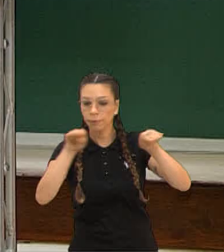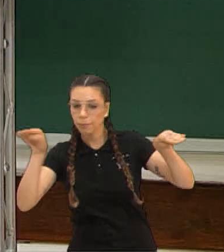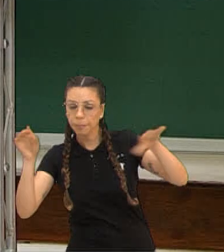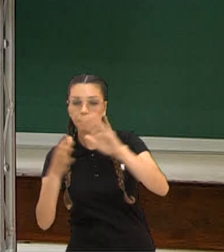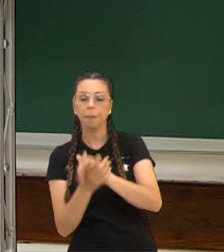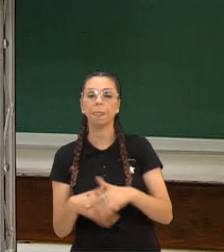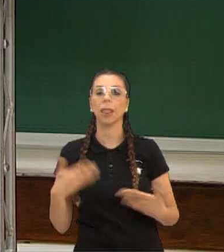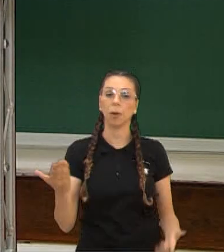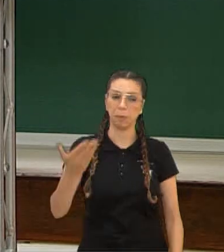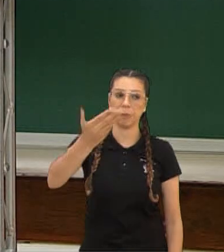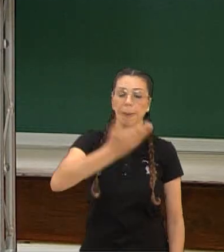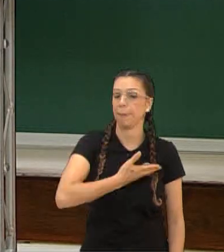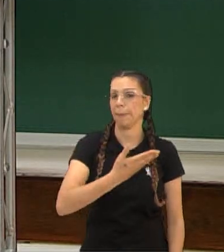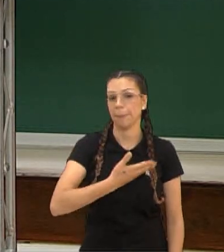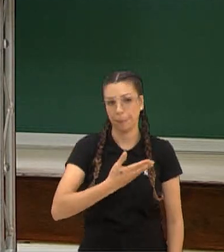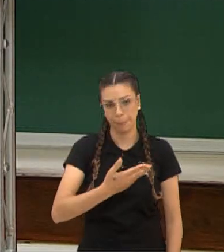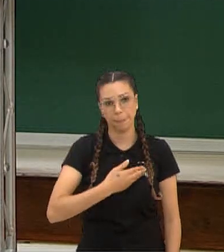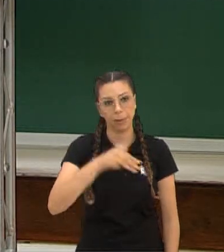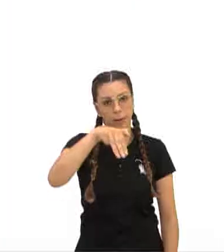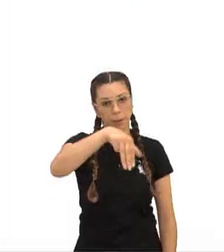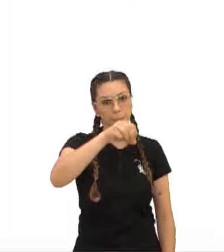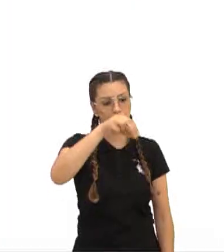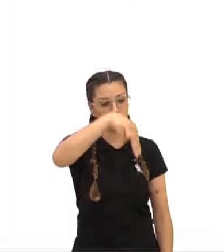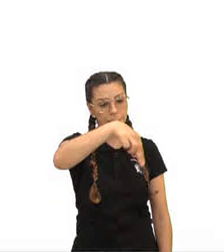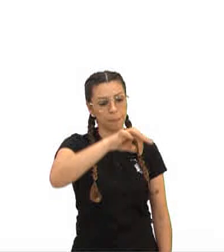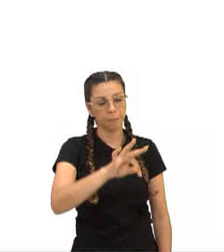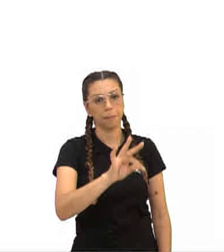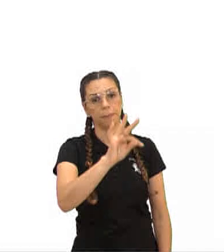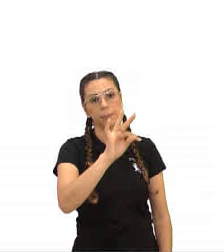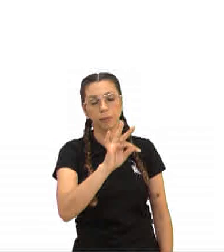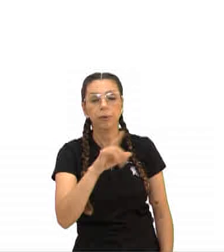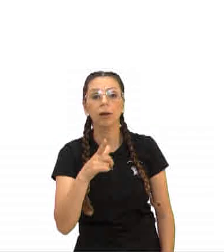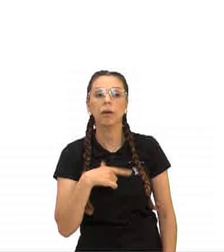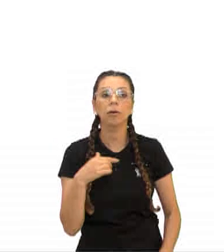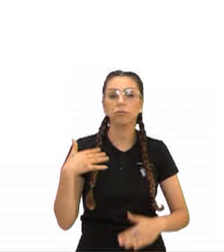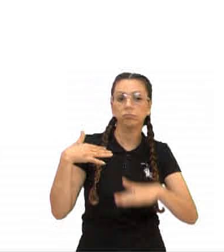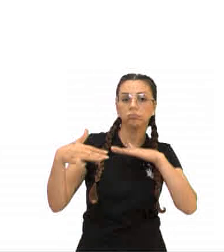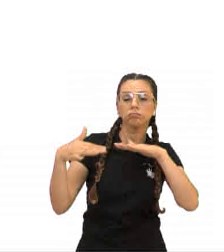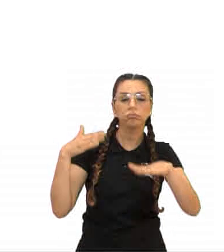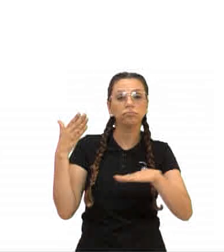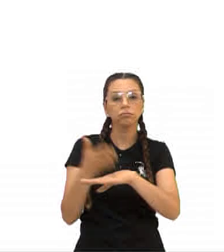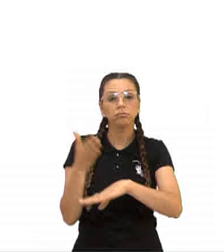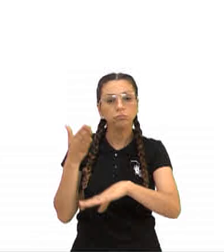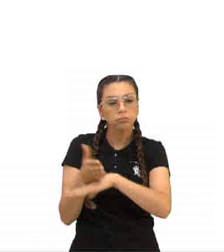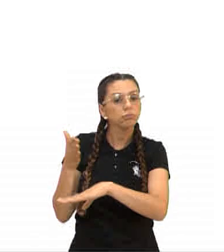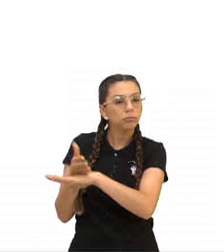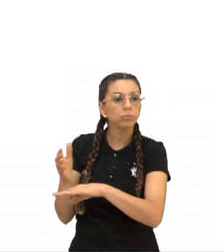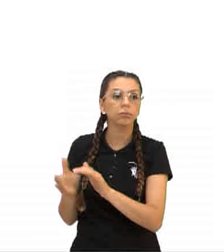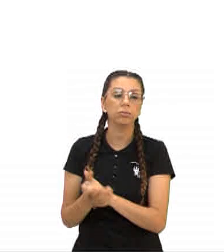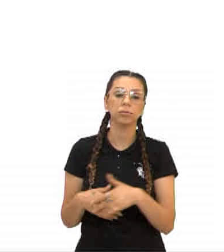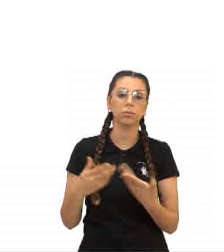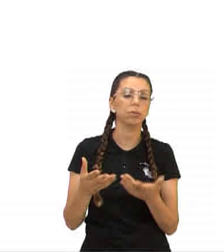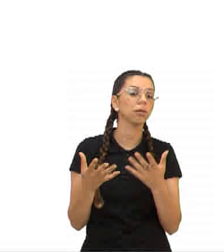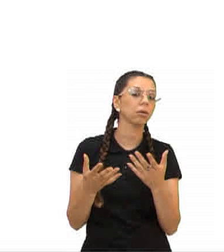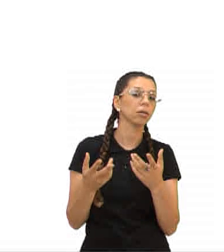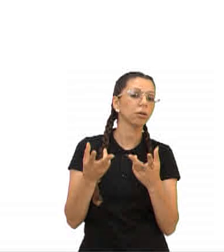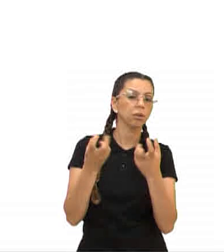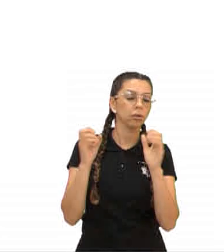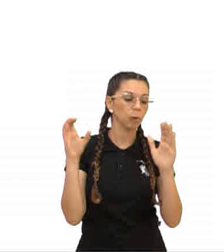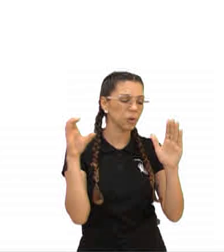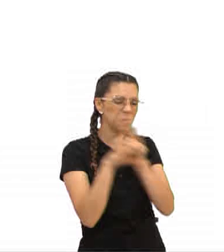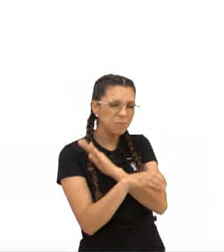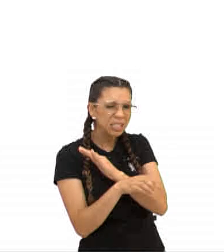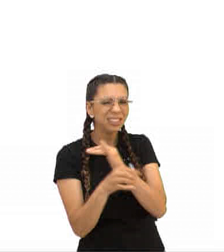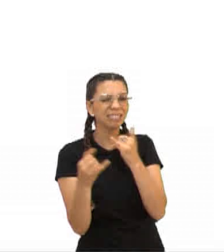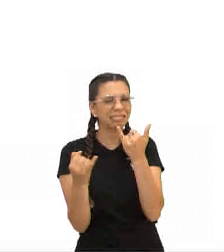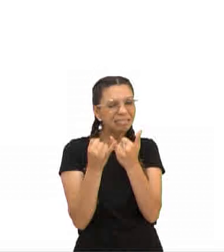era grande amiga do Monet, tá, pessoal? Fez parte desse movimento aí. E você vai ver a obra dela, que ela parece um conceito de